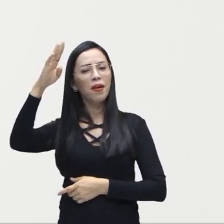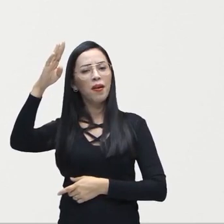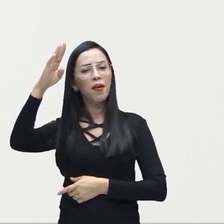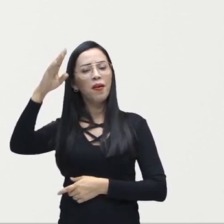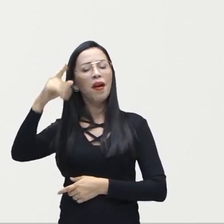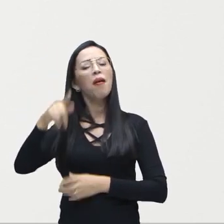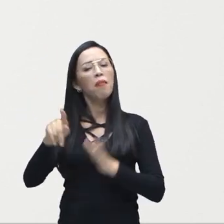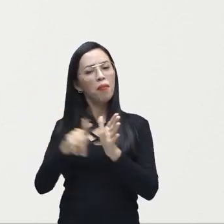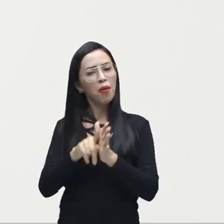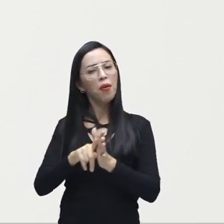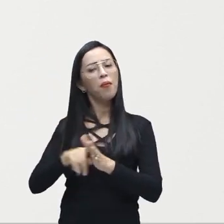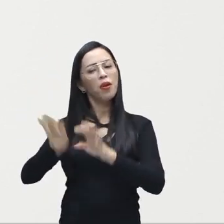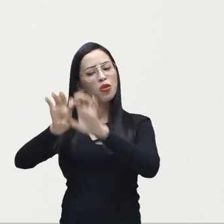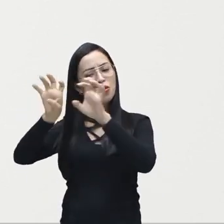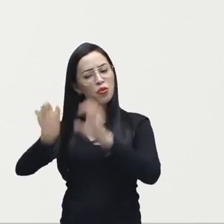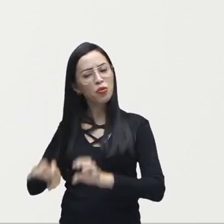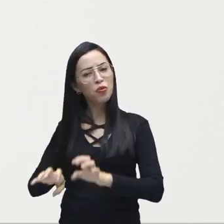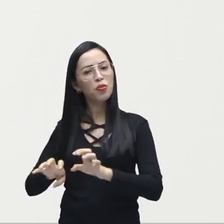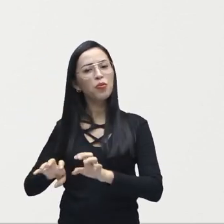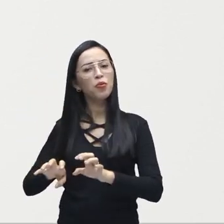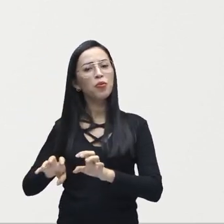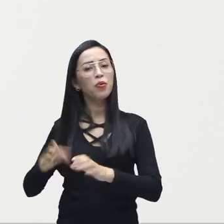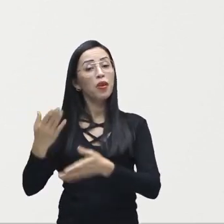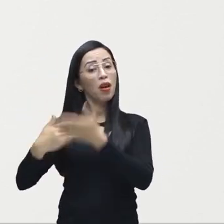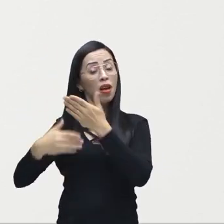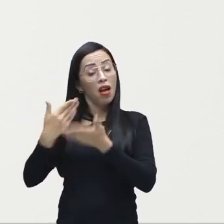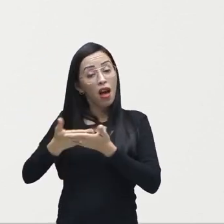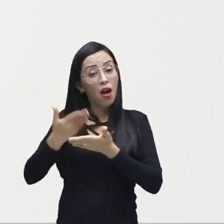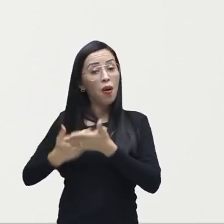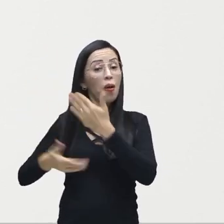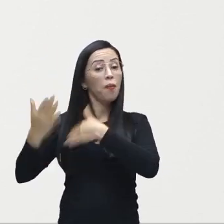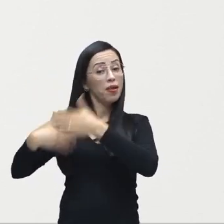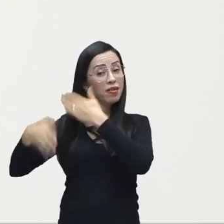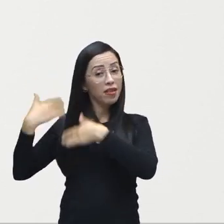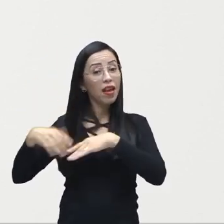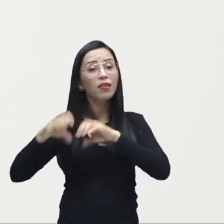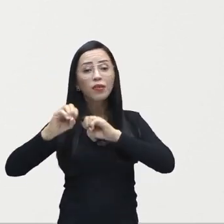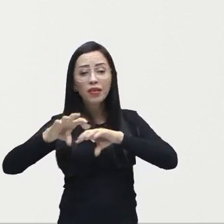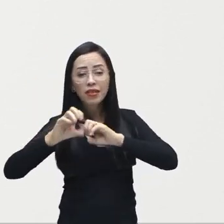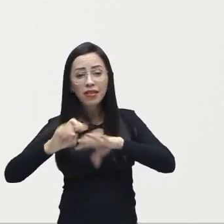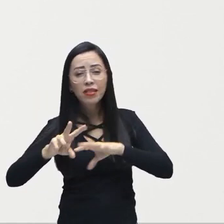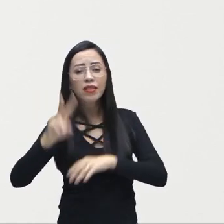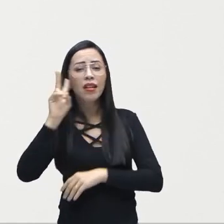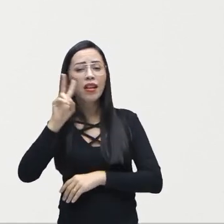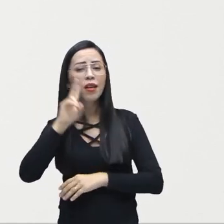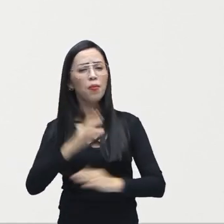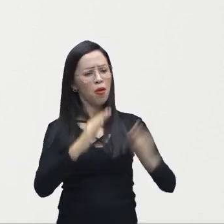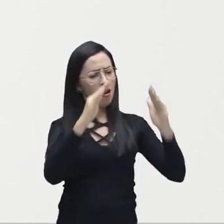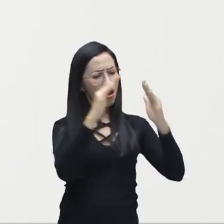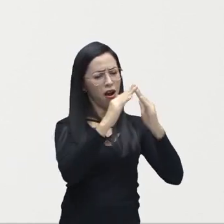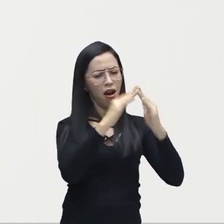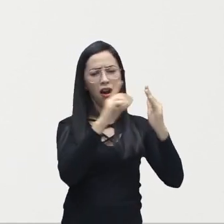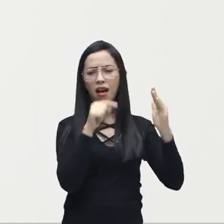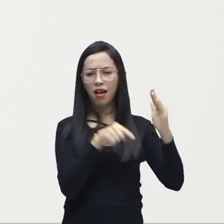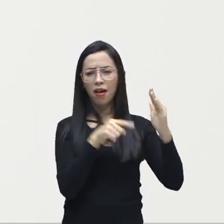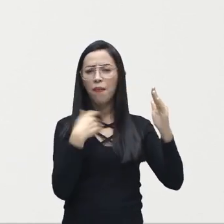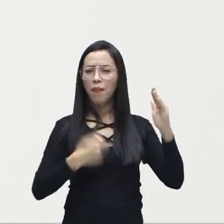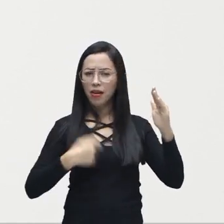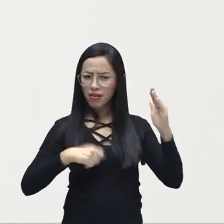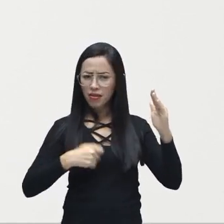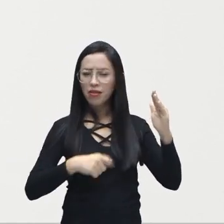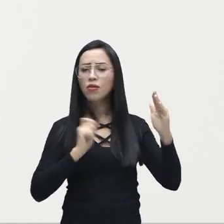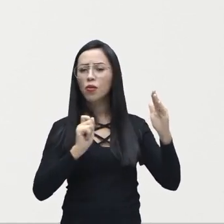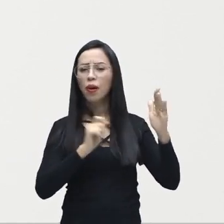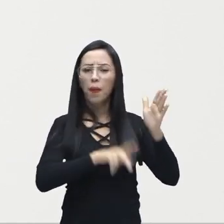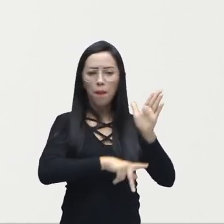estrutura que nós vimos semana passada. Aliás, na aula passada. O que nós vimos? Que uma casa ela precisa de um projeto, não é isso?